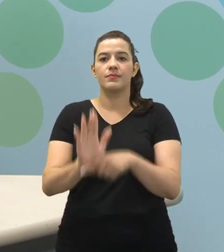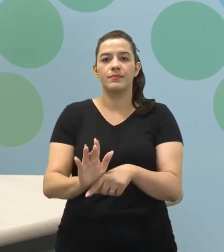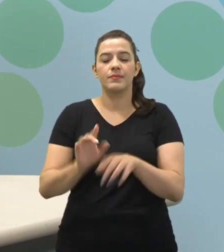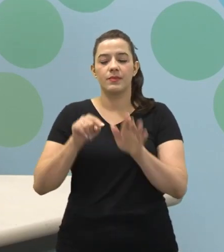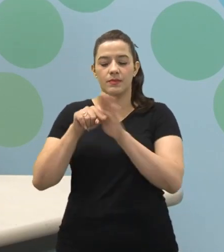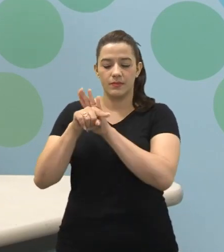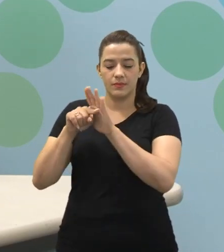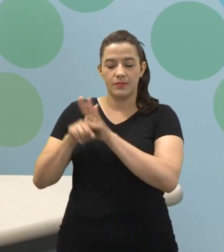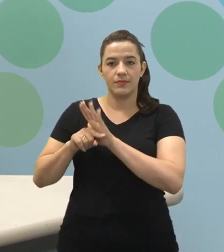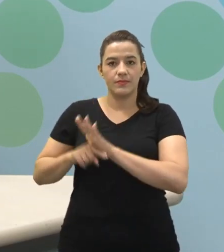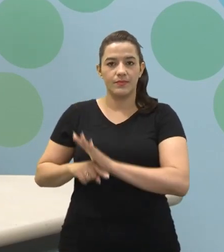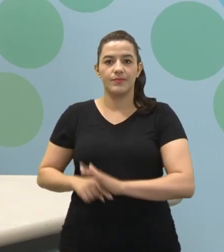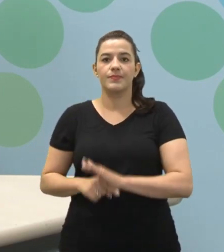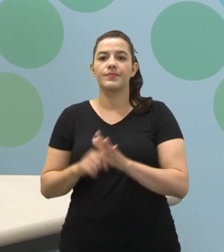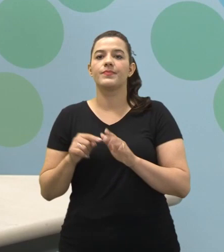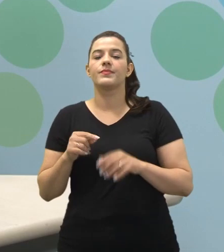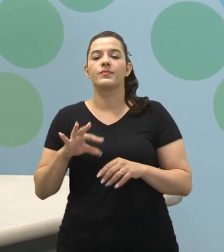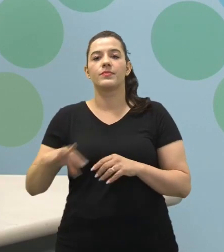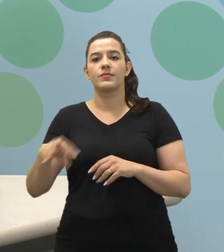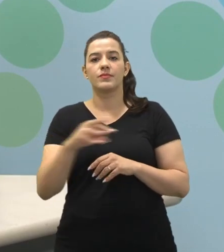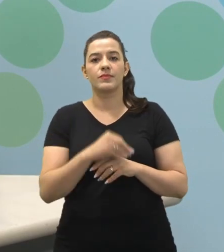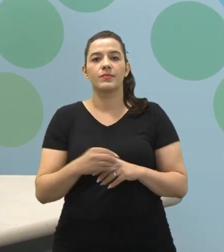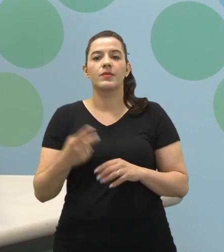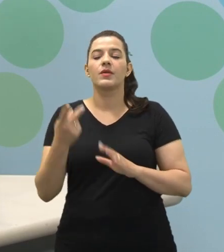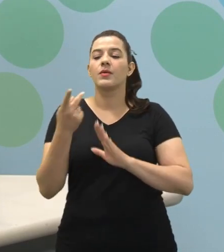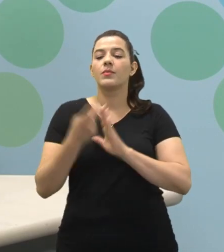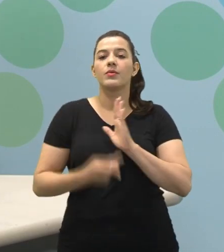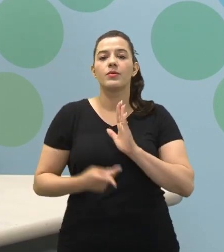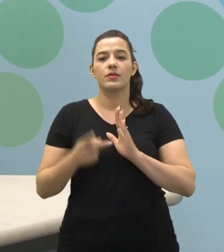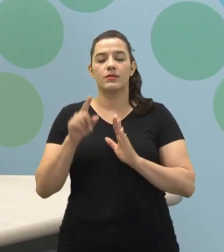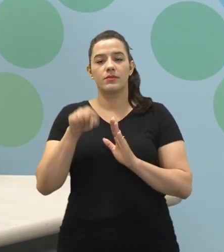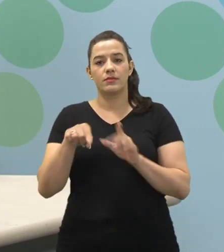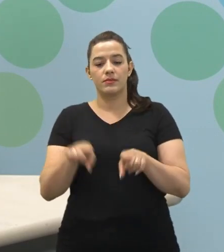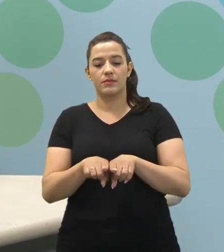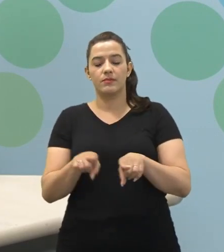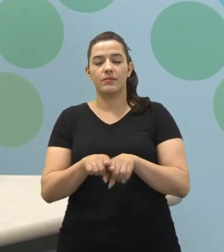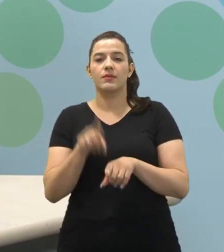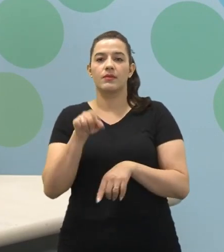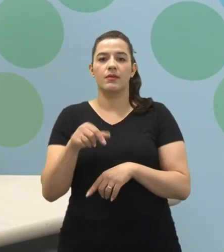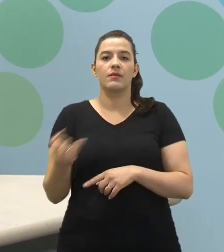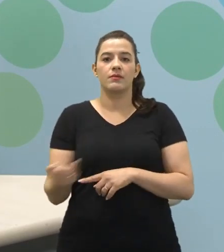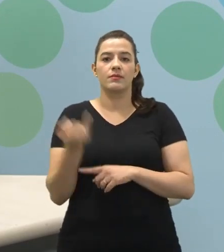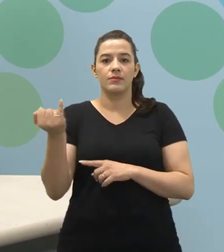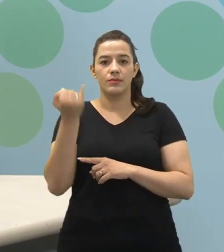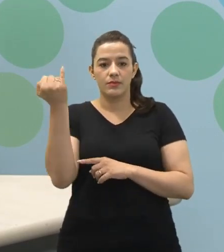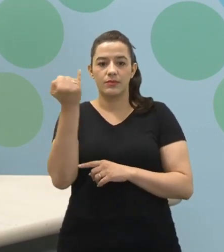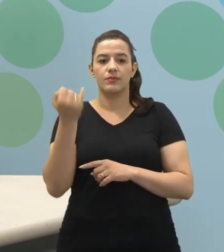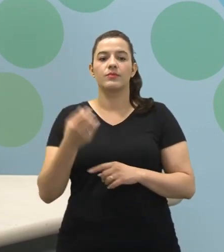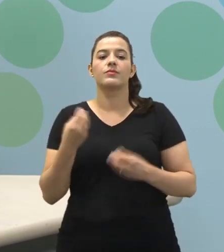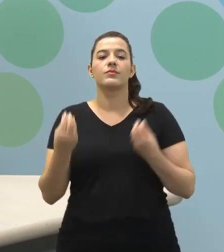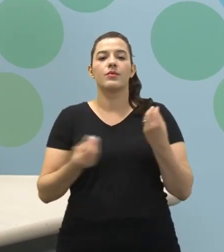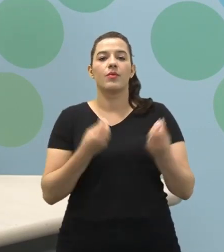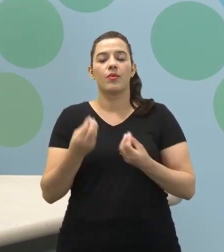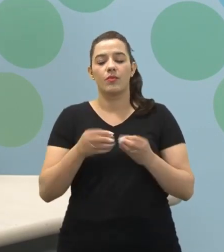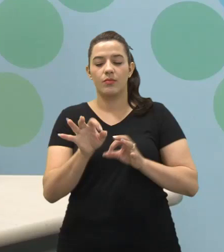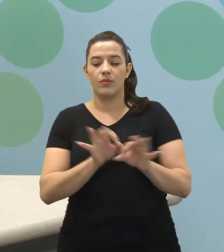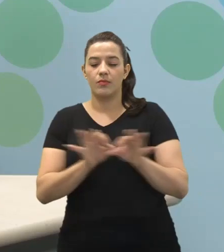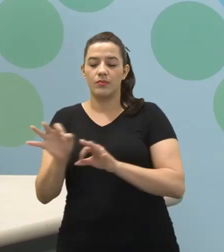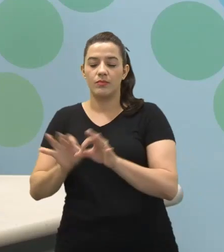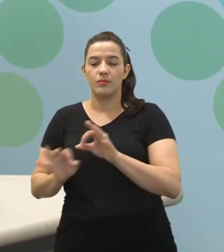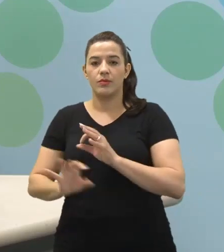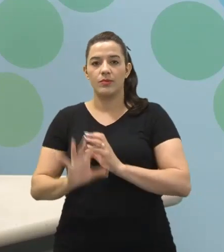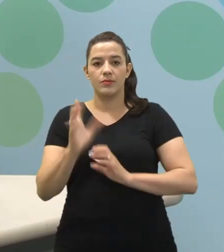investigação né a pesquisa né os projetos também que são muito importantes A modelagem né de algumas situações